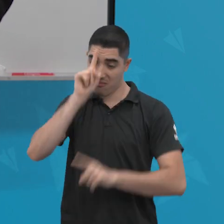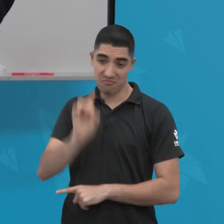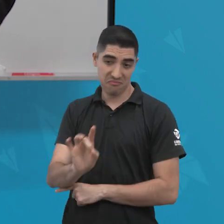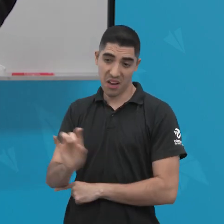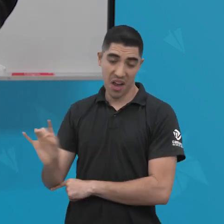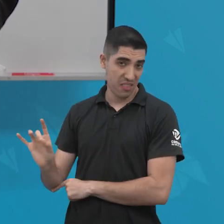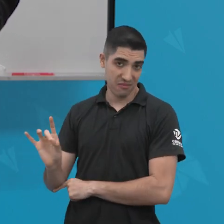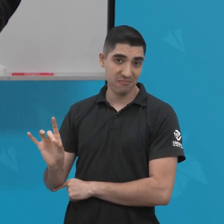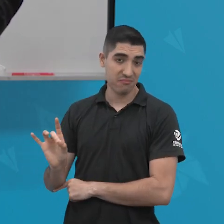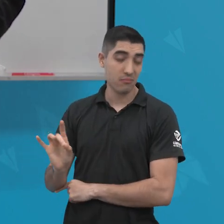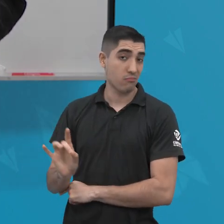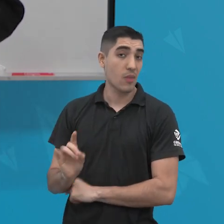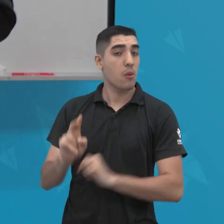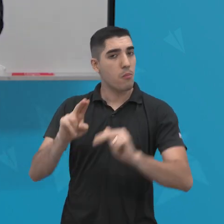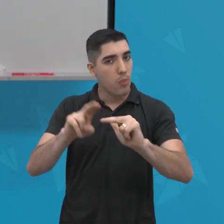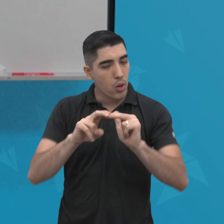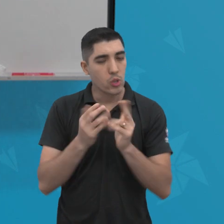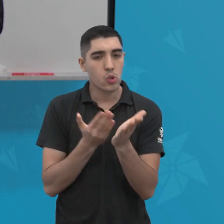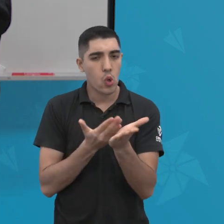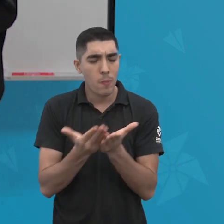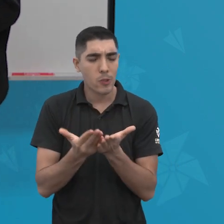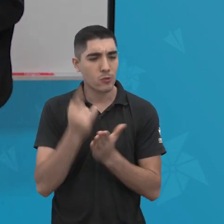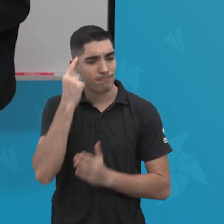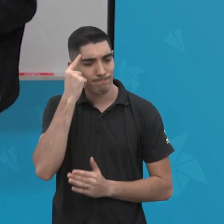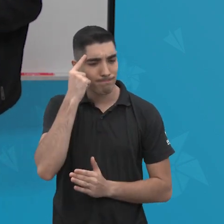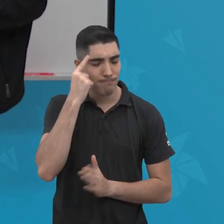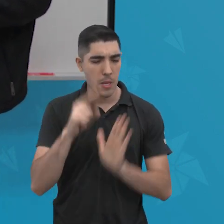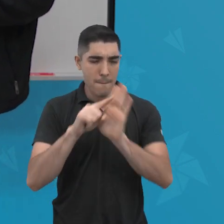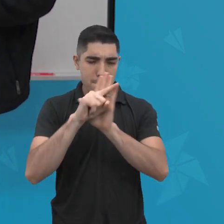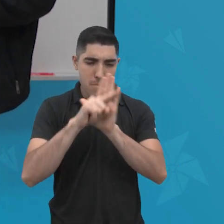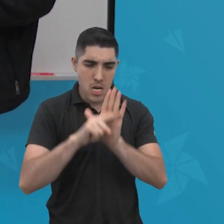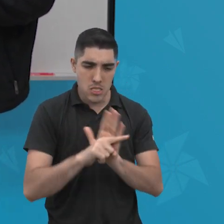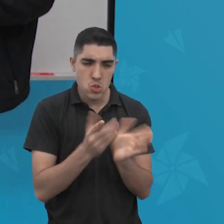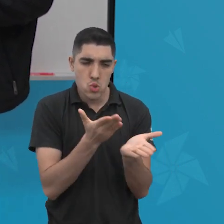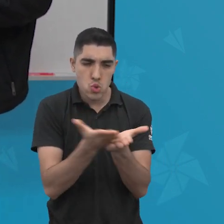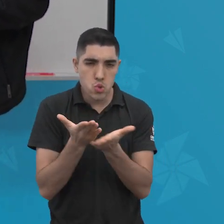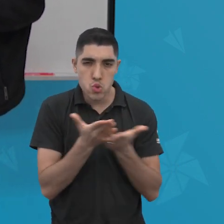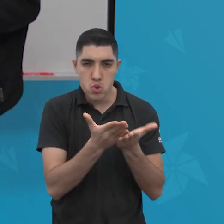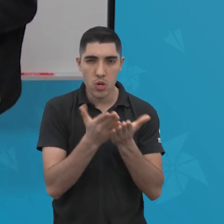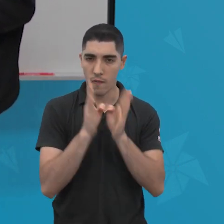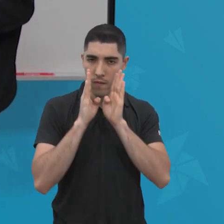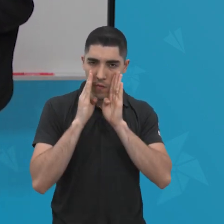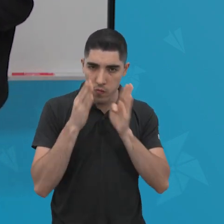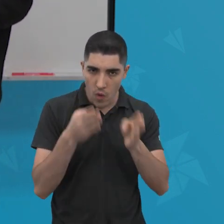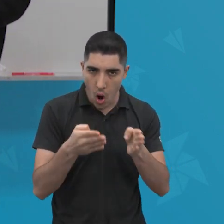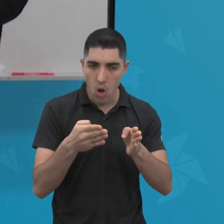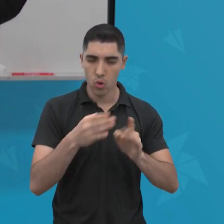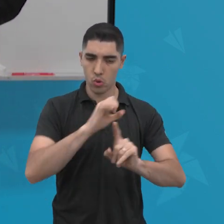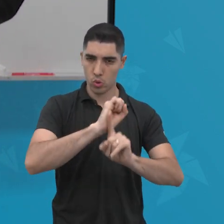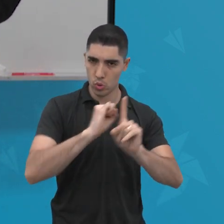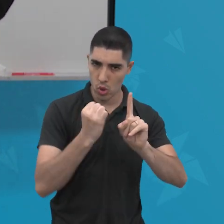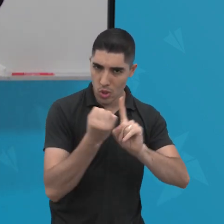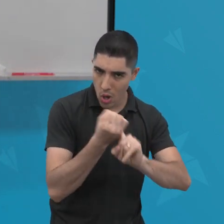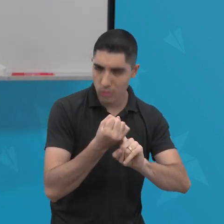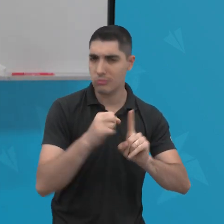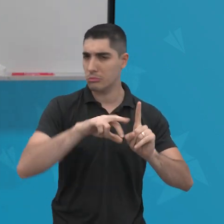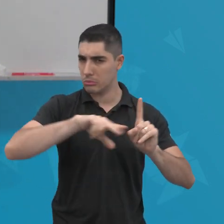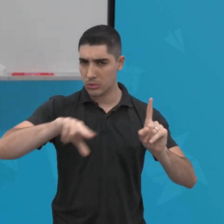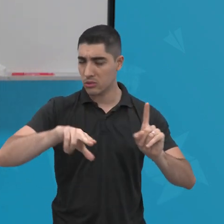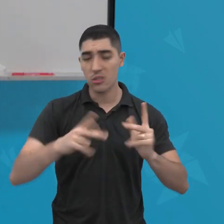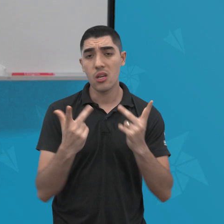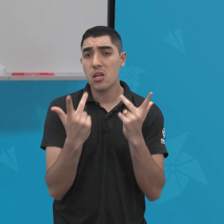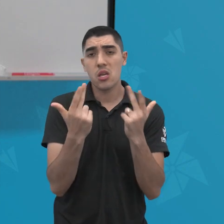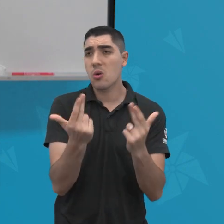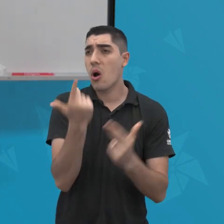elas poderiam ser estudadas por uma perspectiva sociológica, da mesma maneira que